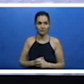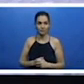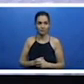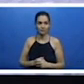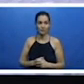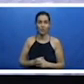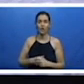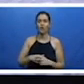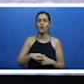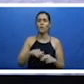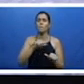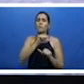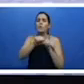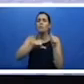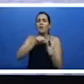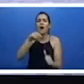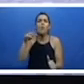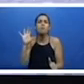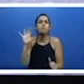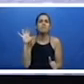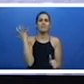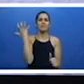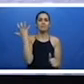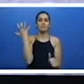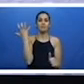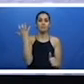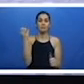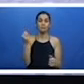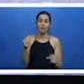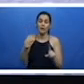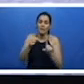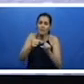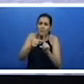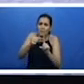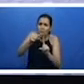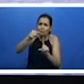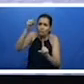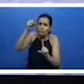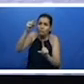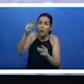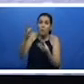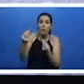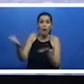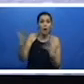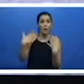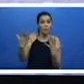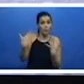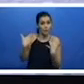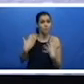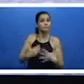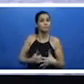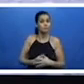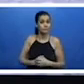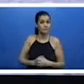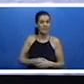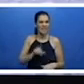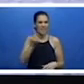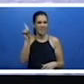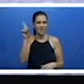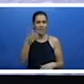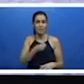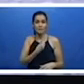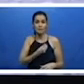Mudanças climáticas, o aumento excessivo da temperatura da Terra. Como já sabemos, esses animais vivem em